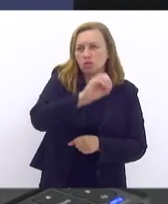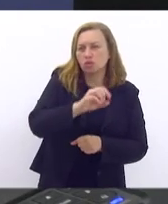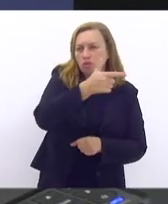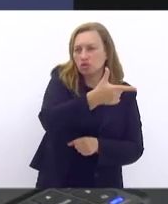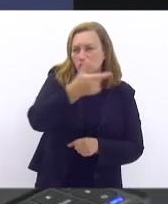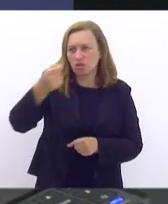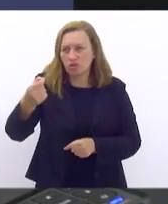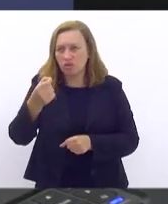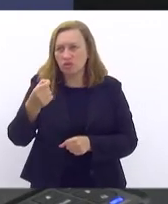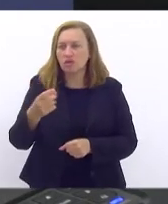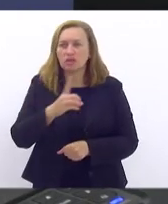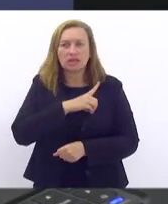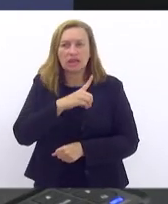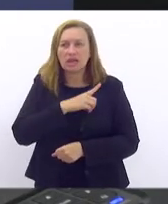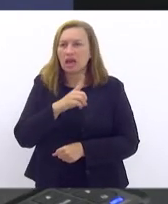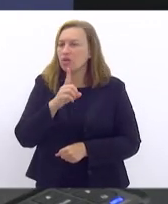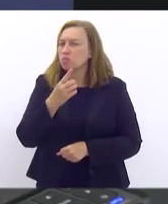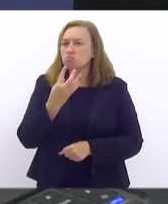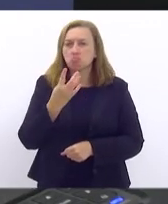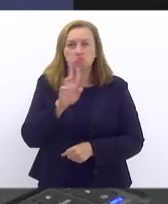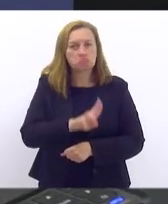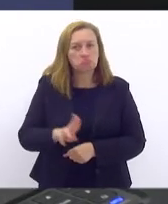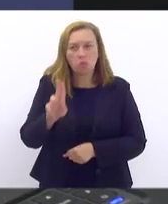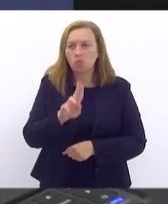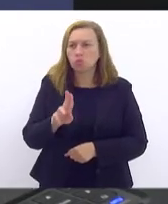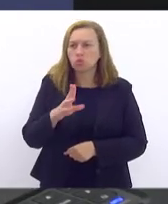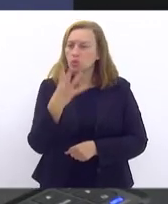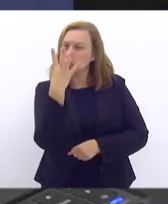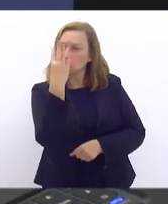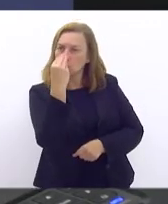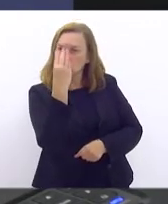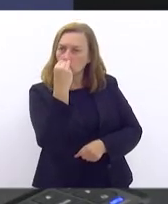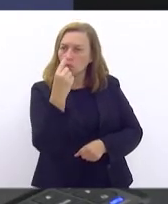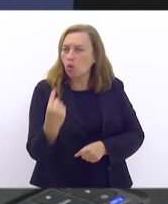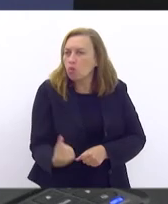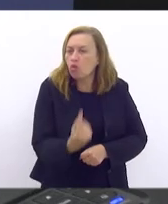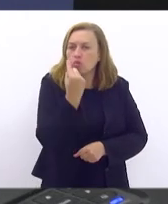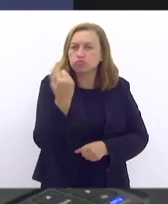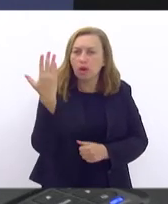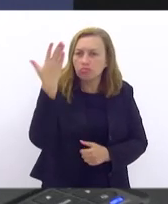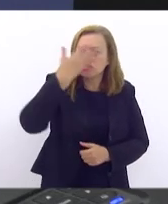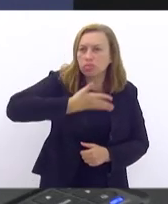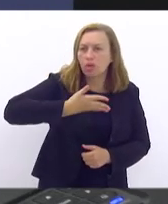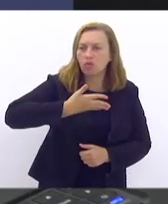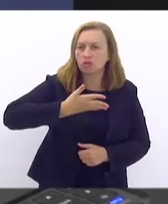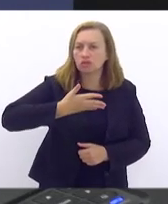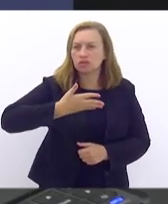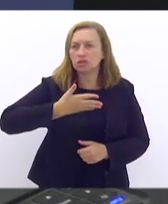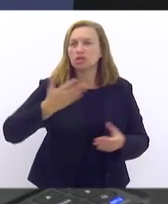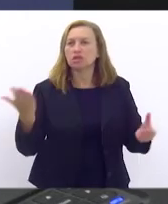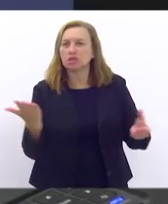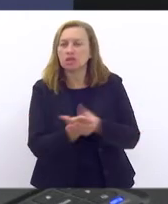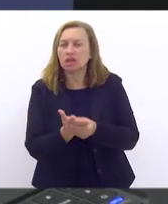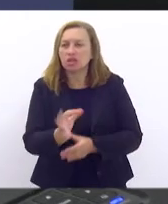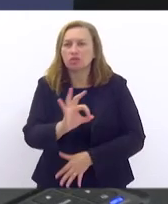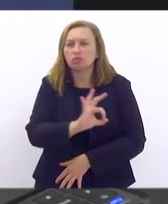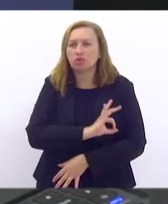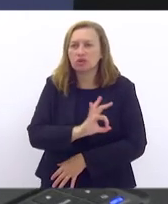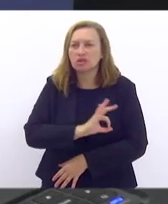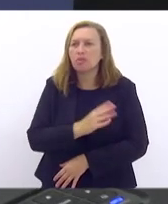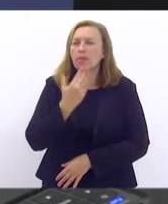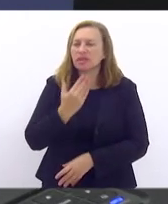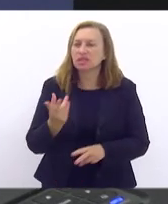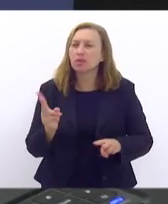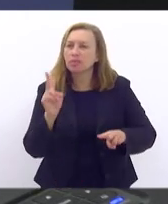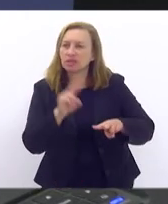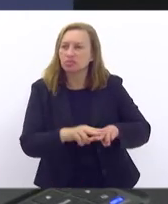delegados não usem o reconhecimento fotográfico como única prova em inquéritos policiais para pedir a prisão